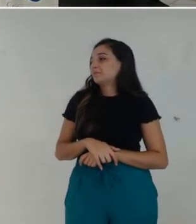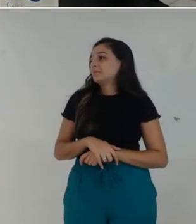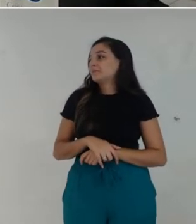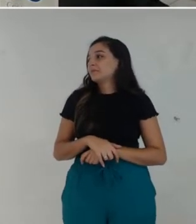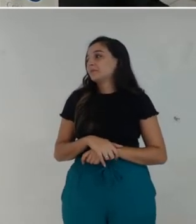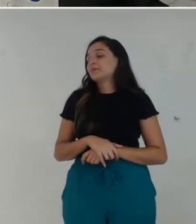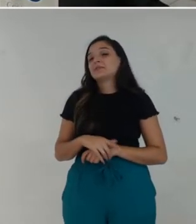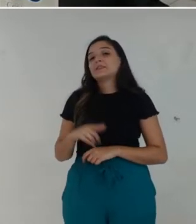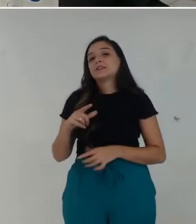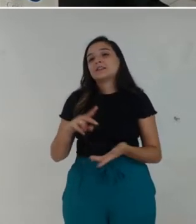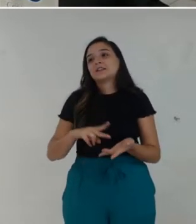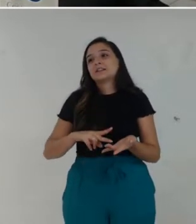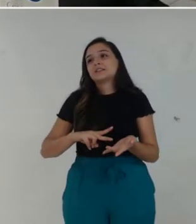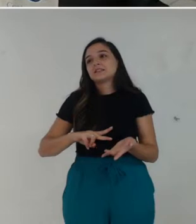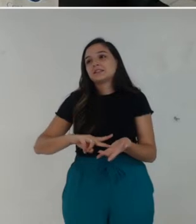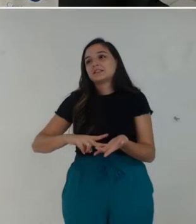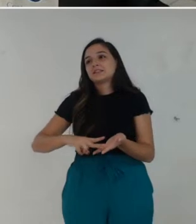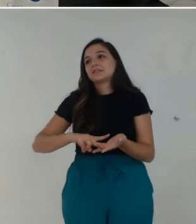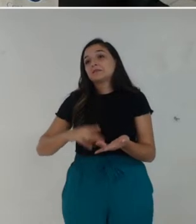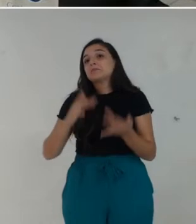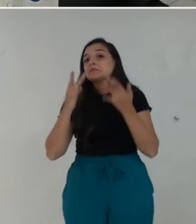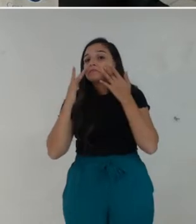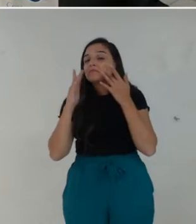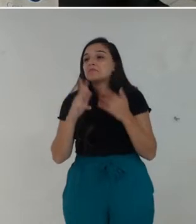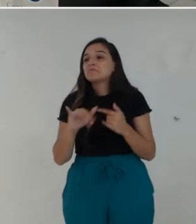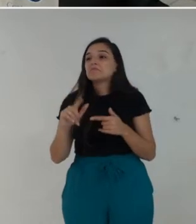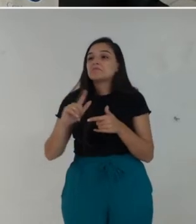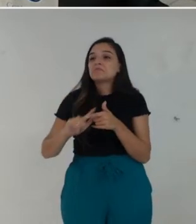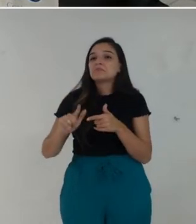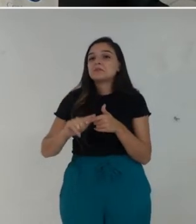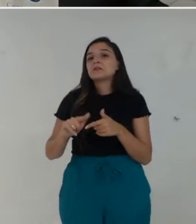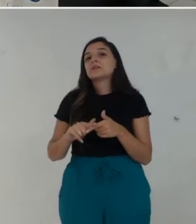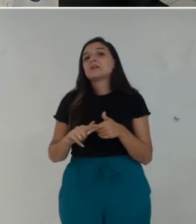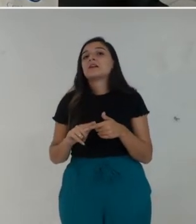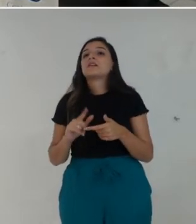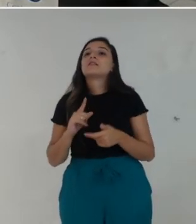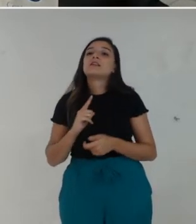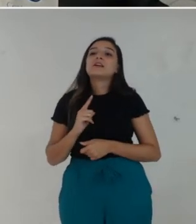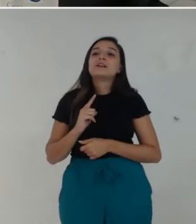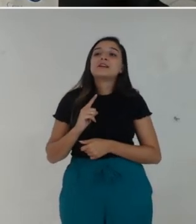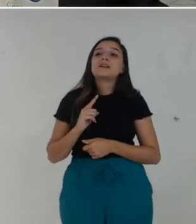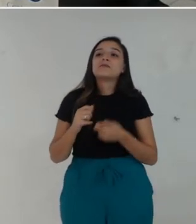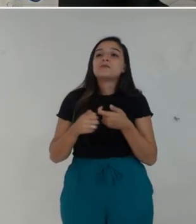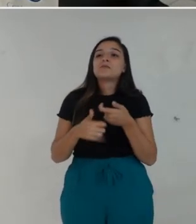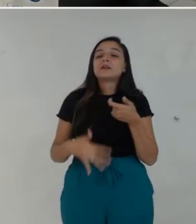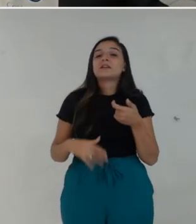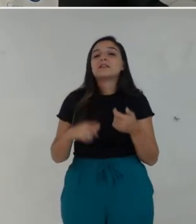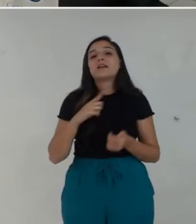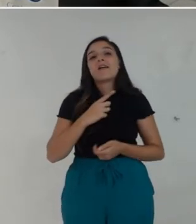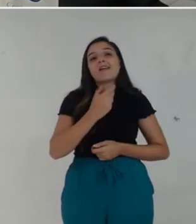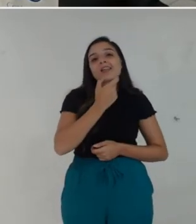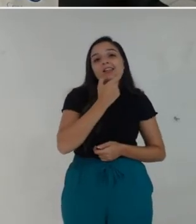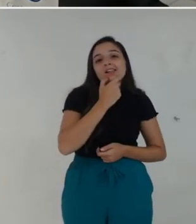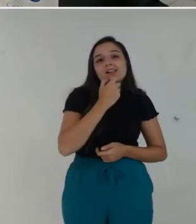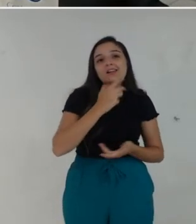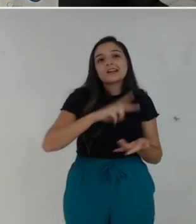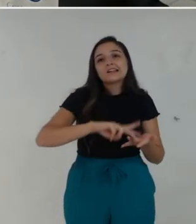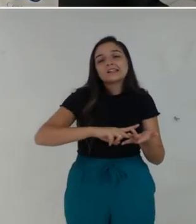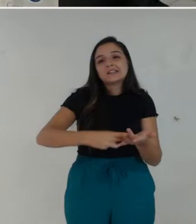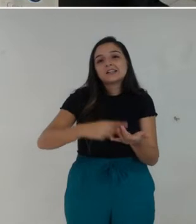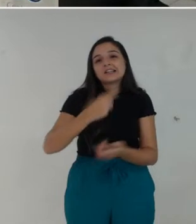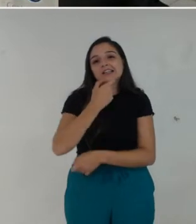Mas isso aí também não voltou a ter, então, os verbetes que estavam até então têm tradução para o inglês, os que